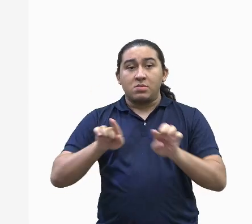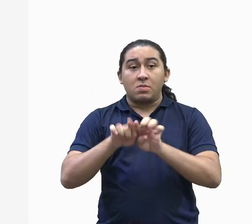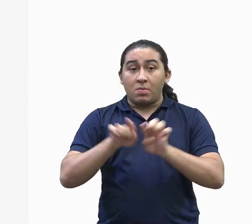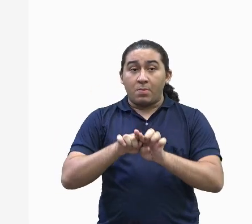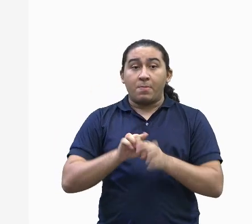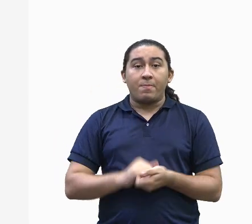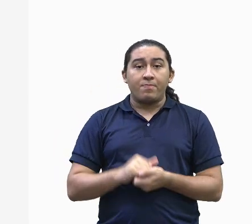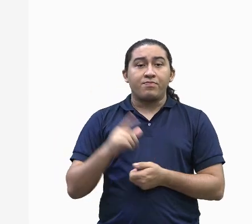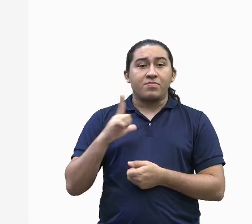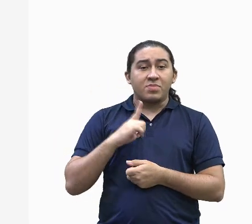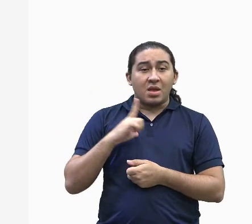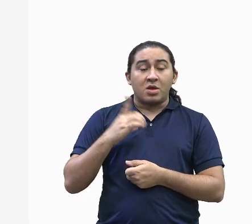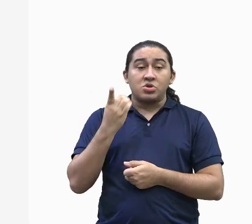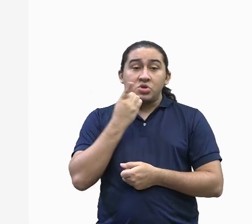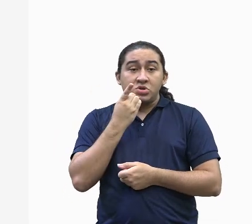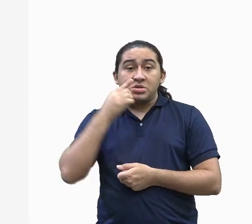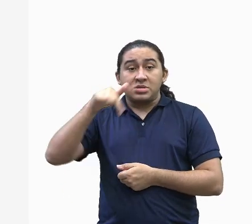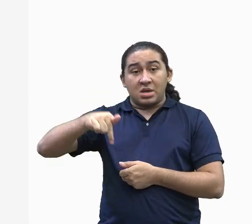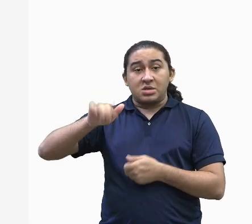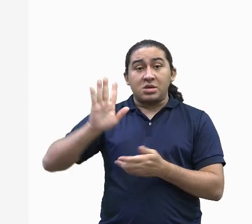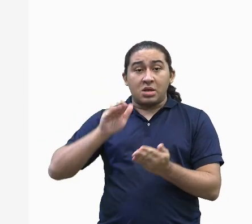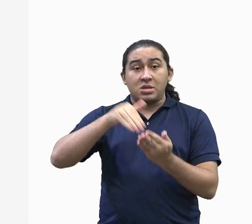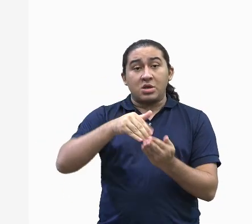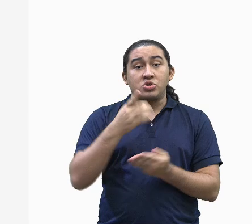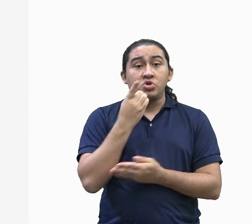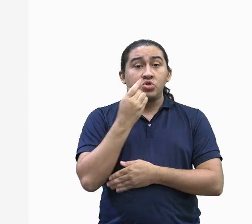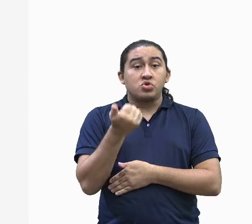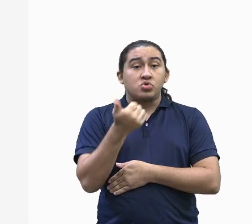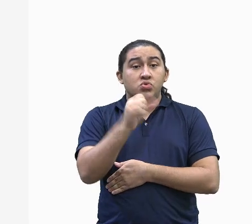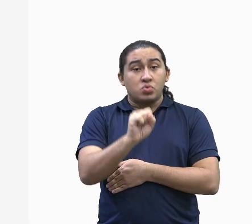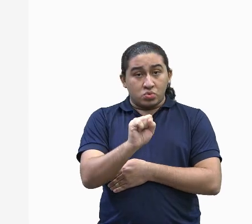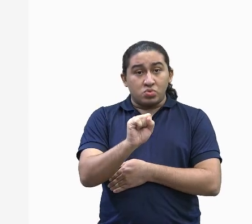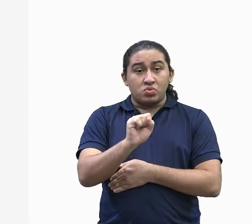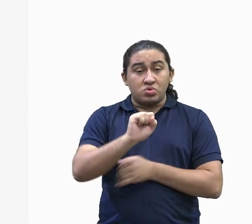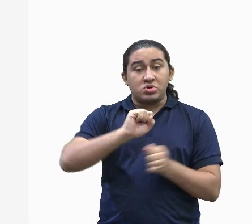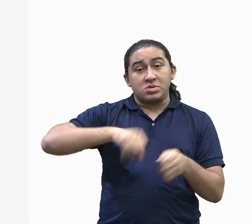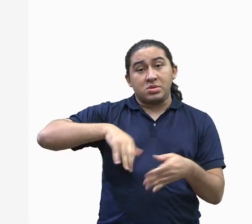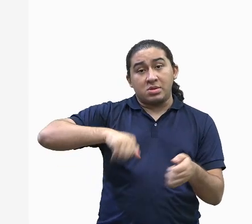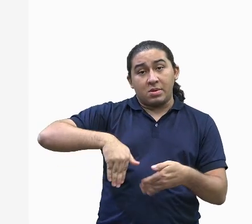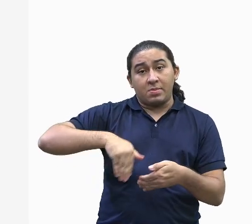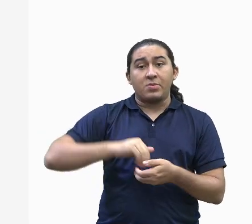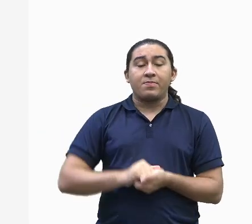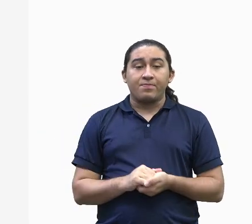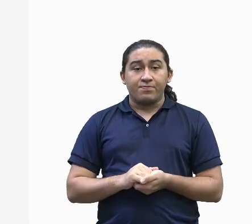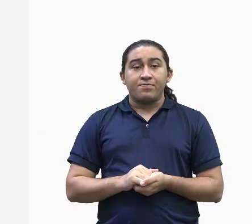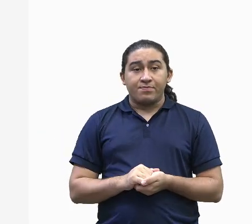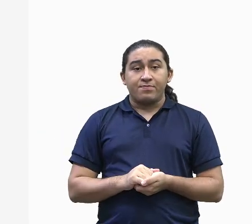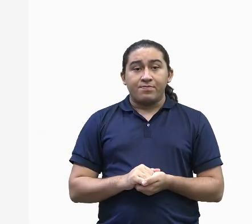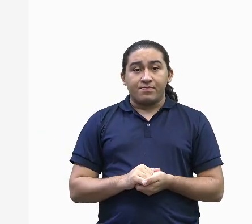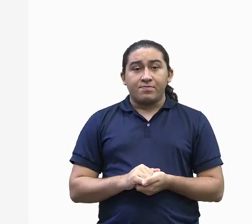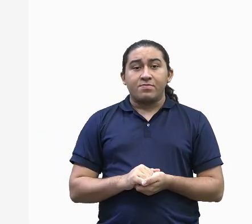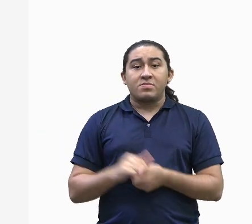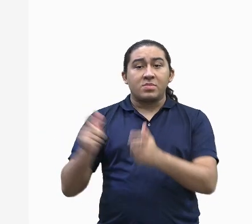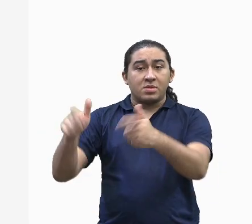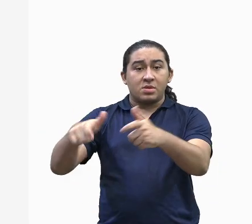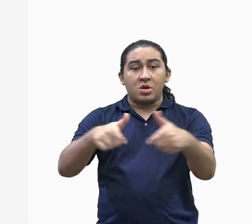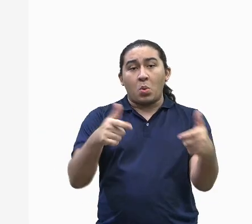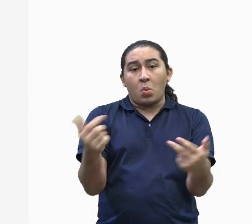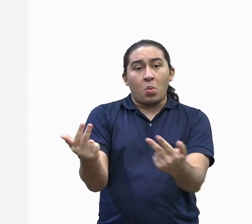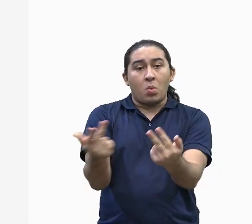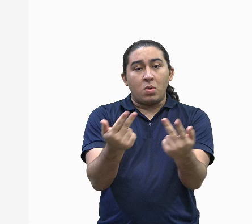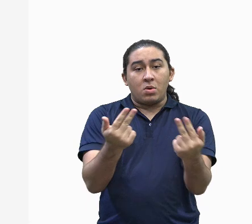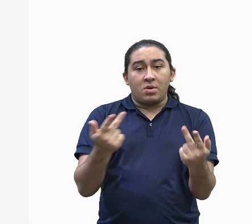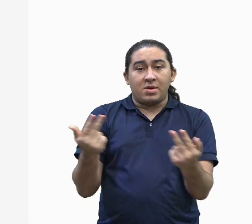a 18 de setembro, nas mesmas regiões da cidade: Copacabana,